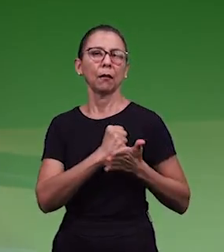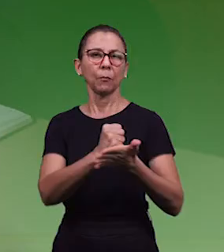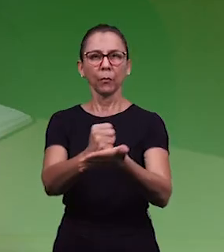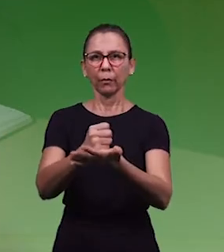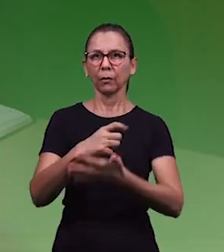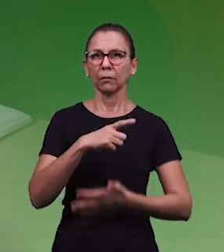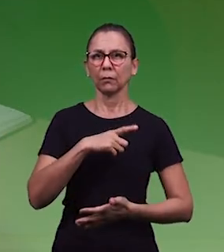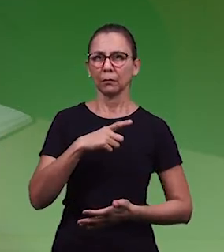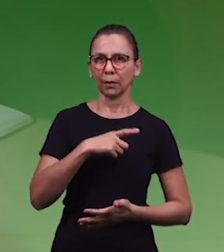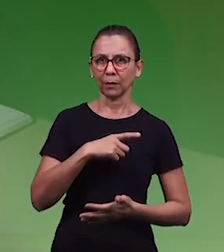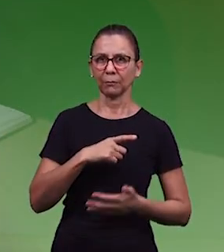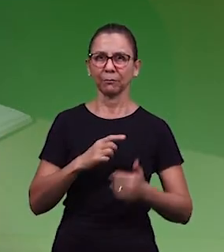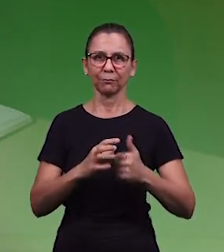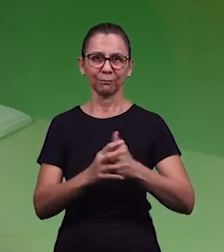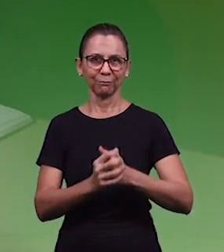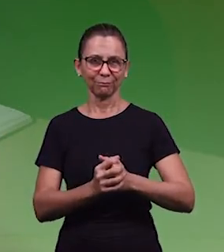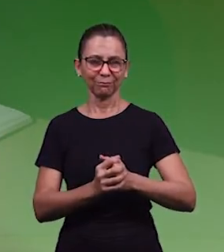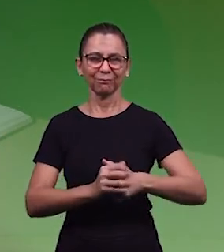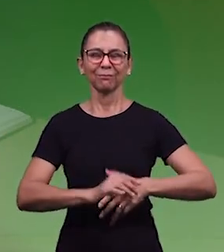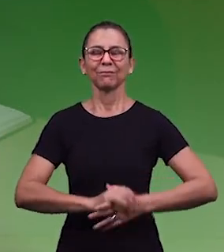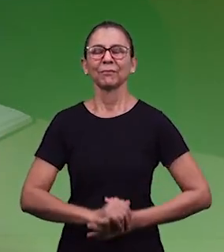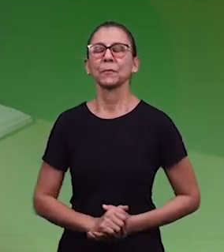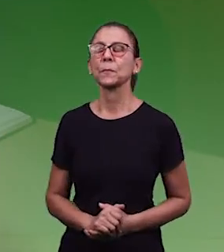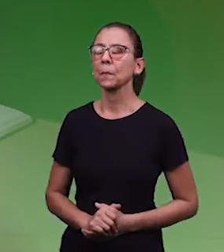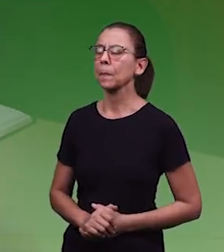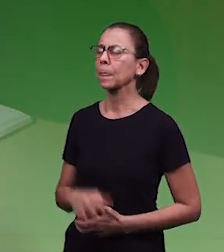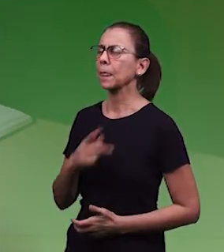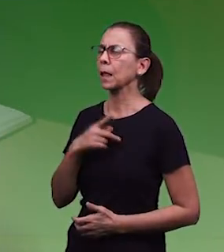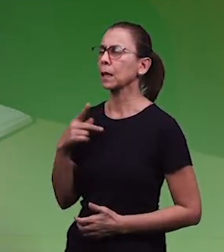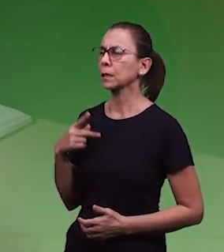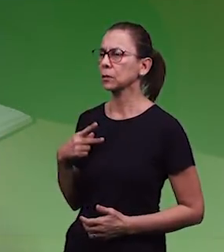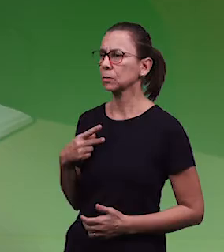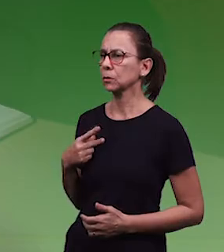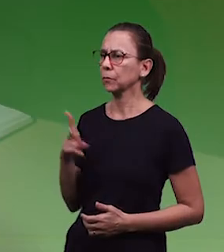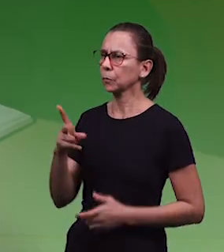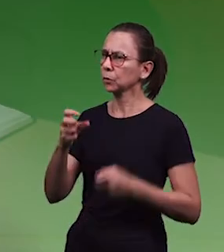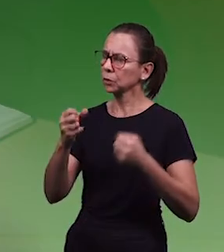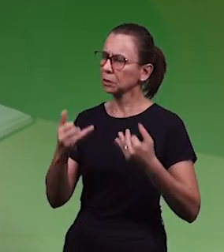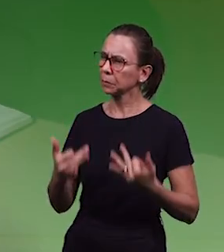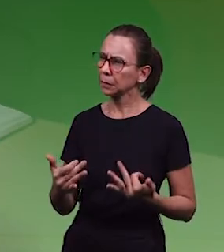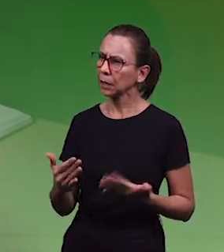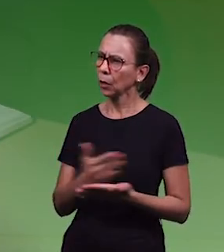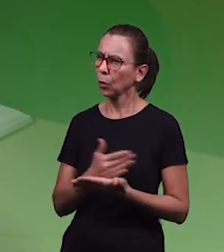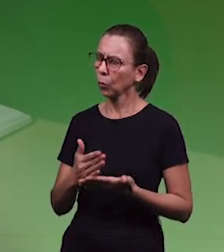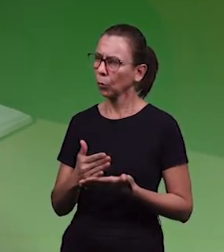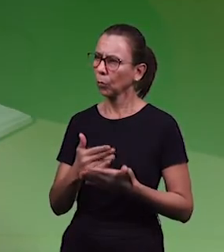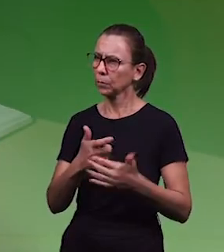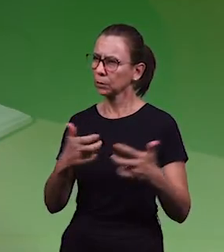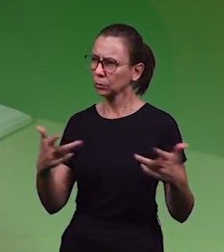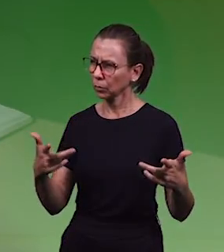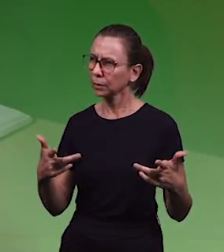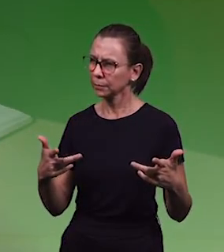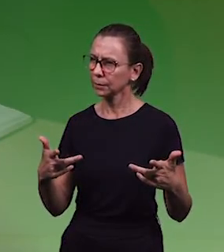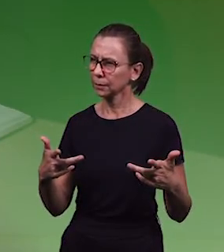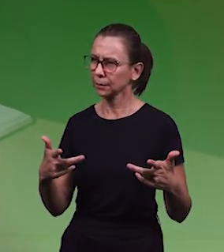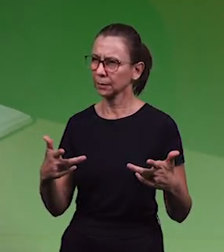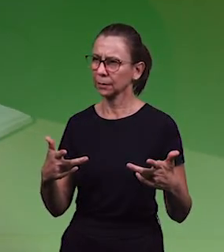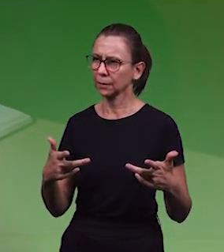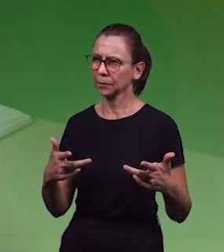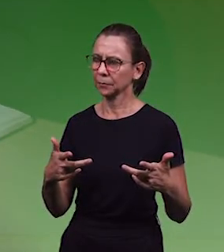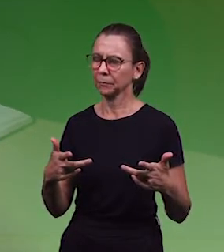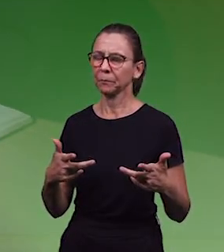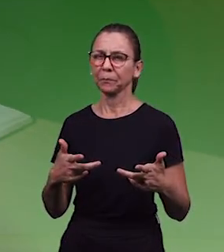Pastor Antônio Carlos, algumas considerações ainda sobre culto profético. Não, perfeitamente. Eu gostaria de fazer alguma